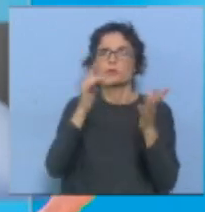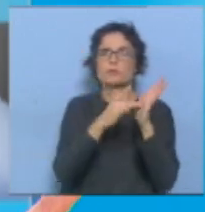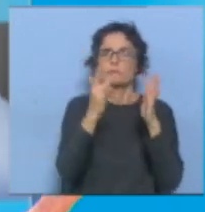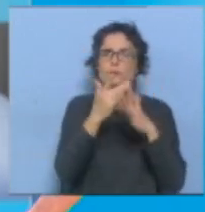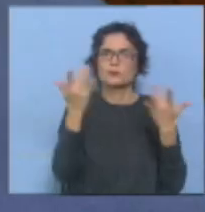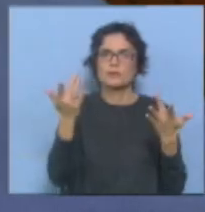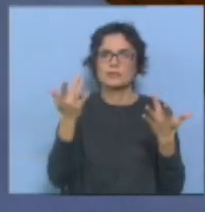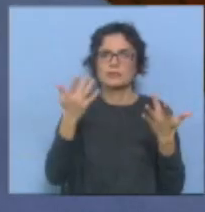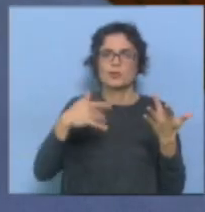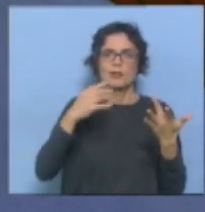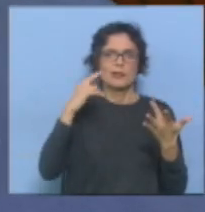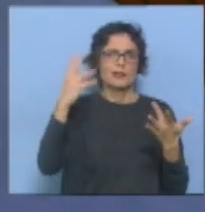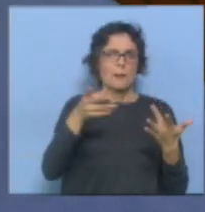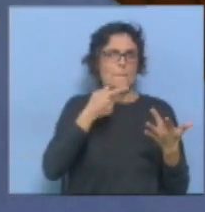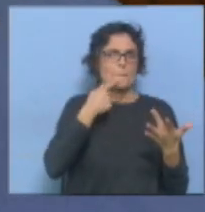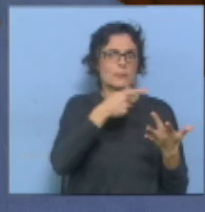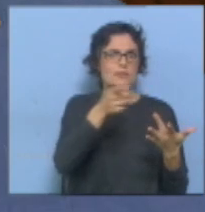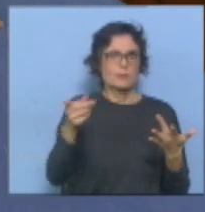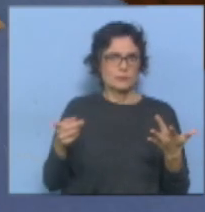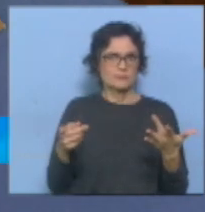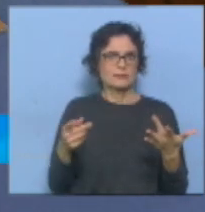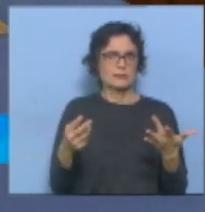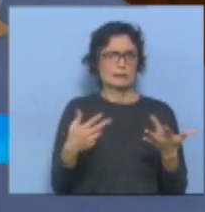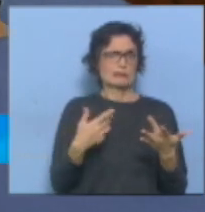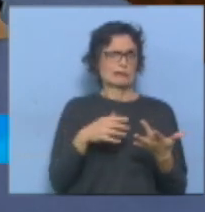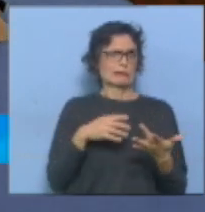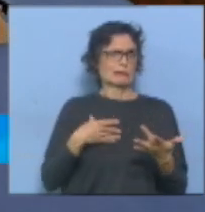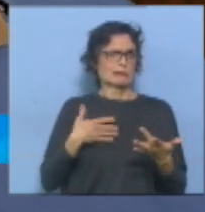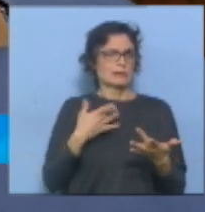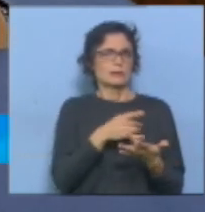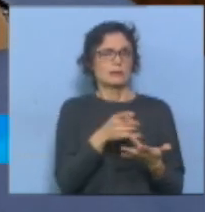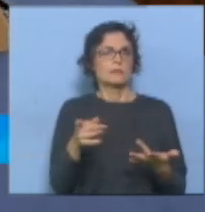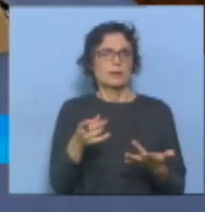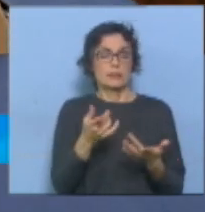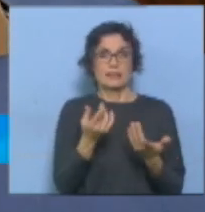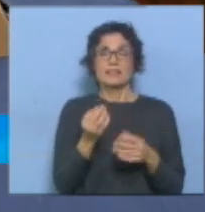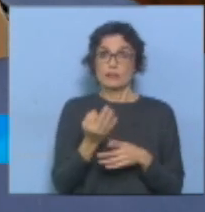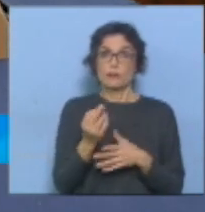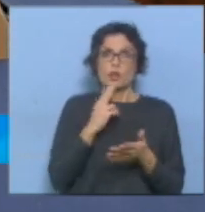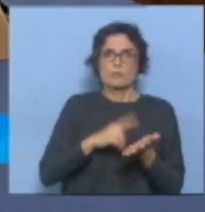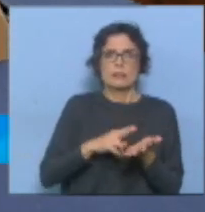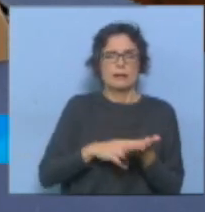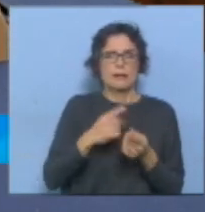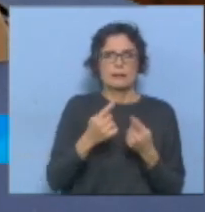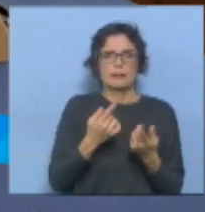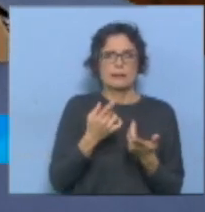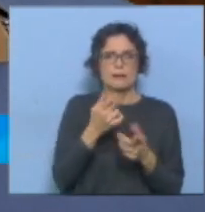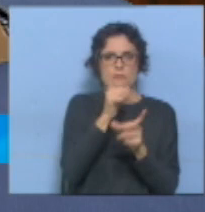mesmo, literal, porque vamos falar de uma realidade que é, nós sabemos, incompreensível e pouco